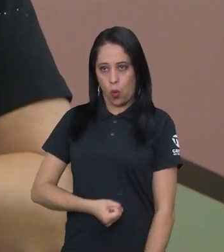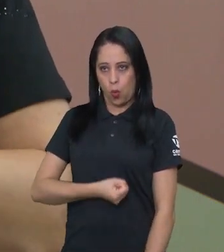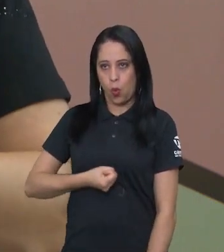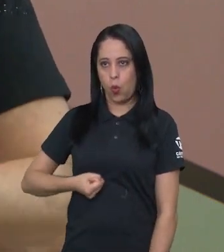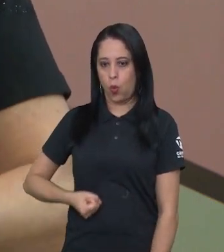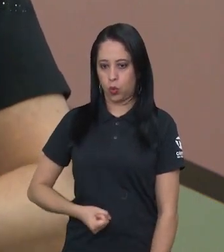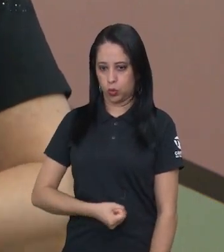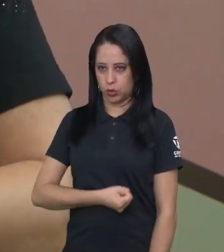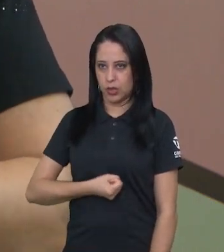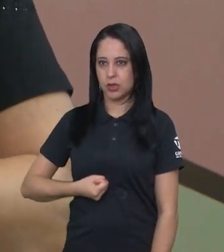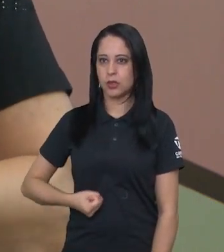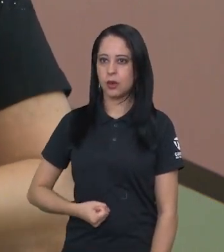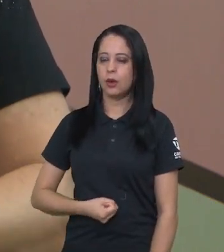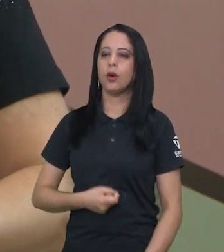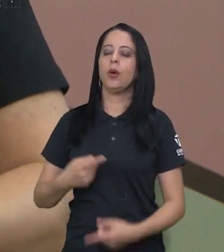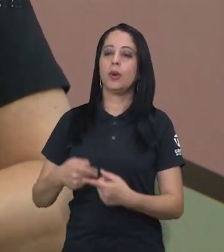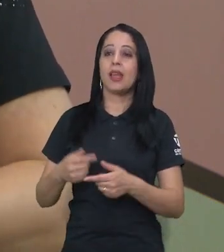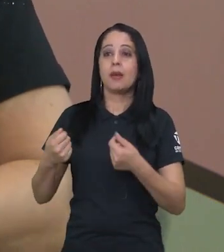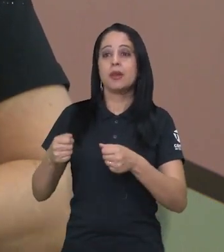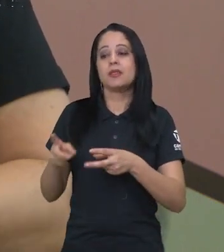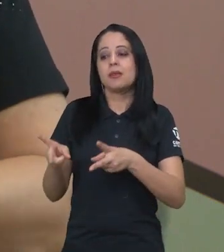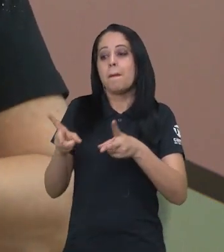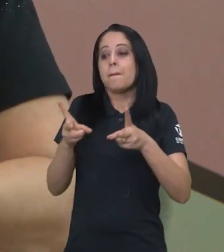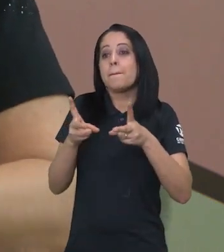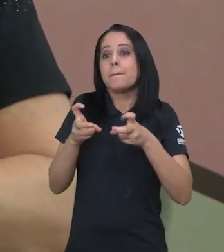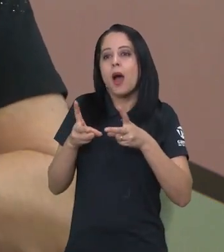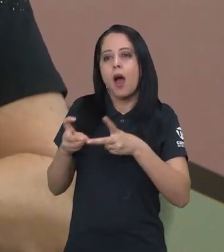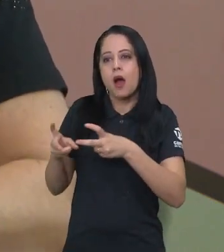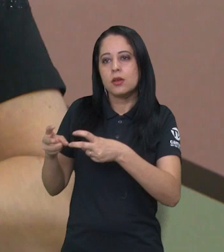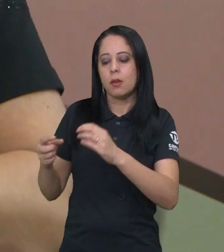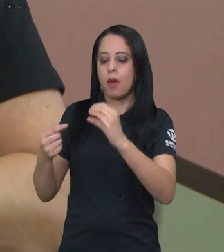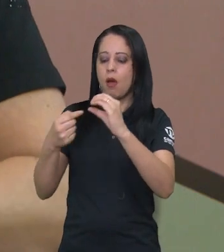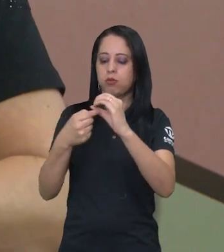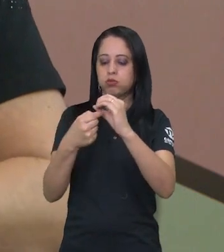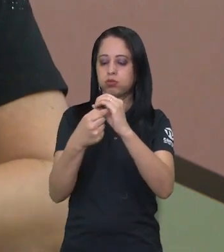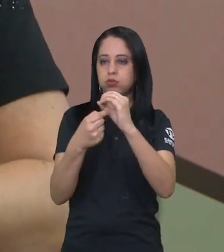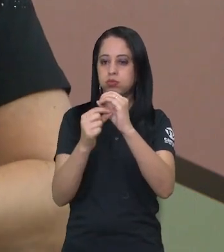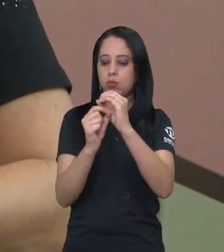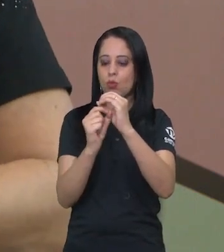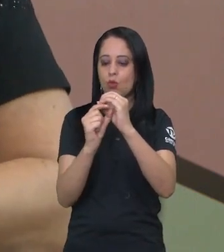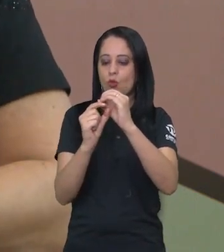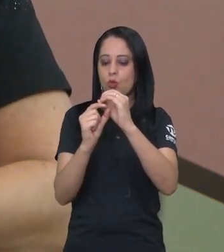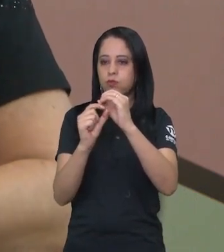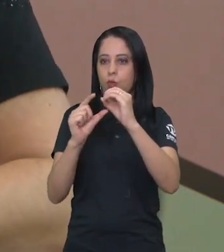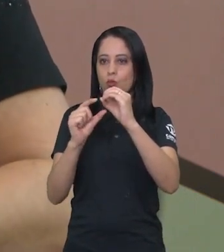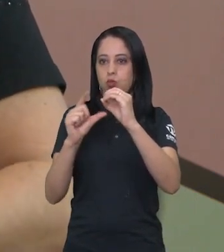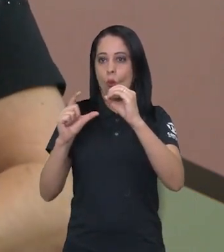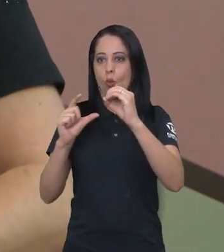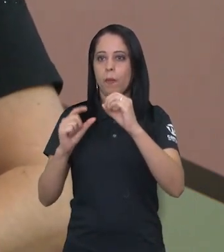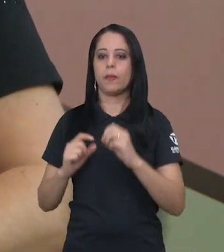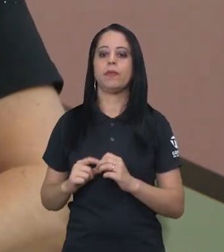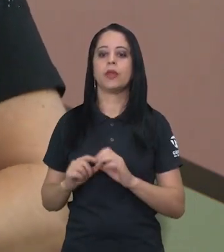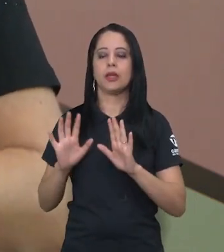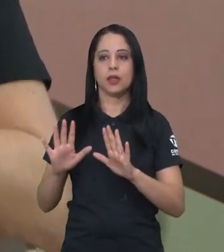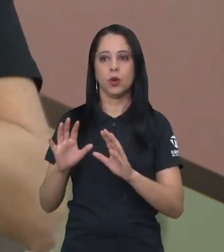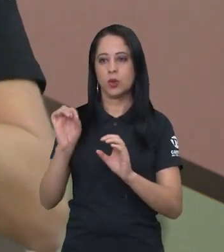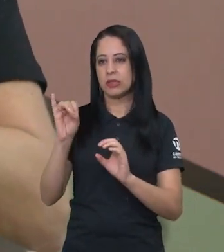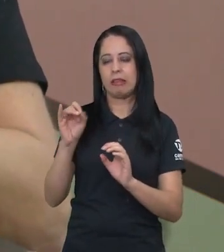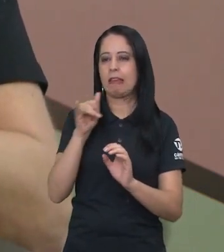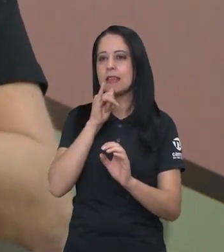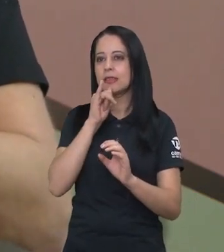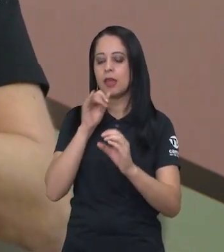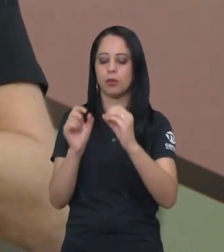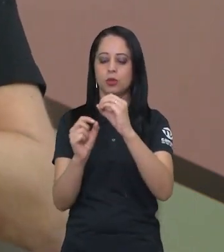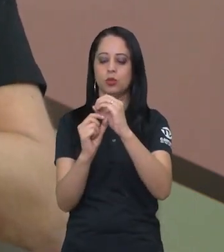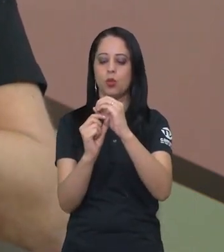gente fala pré-acompanhando o crescimento, né, dos ovinhos dentro do ovário. O ovinho chegou num determinado tamanho, que a gente fala